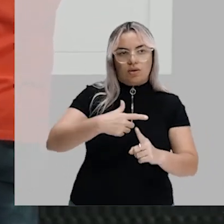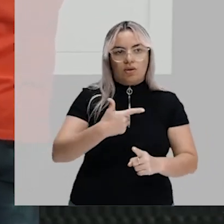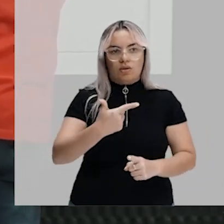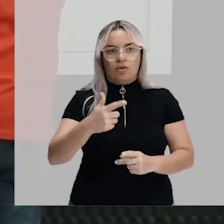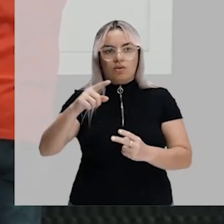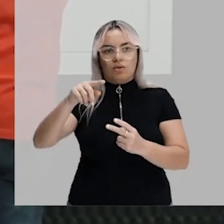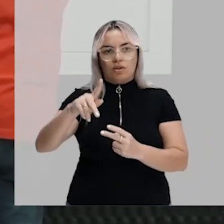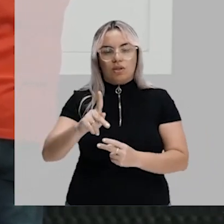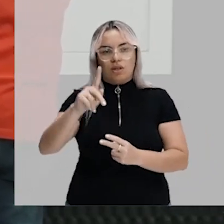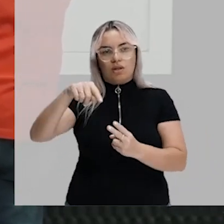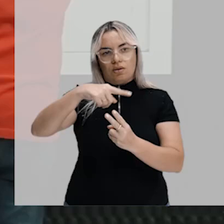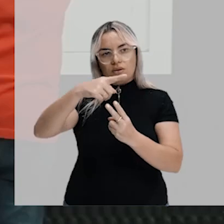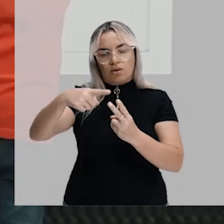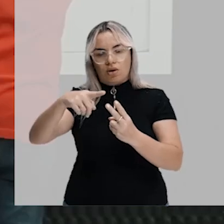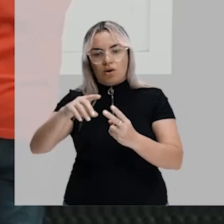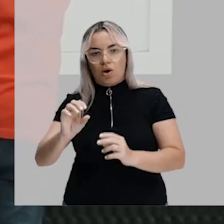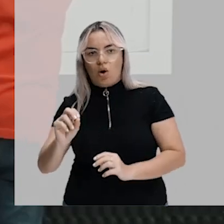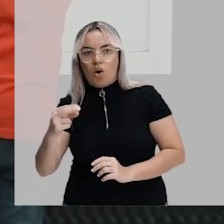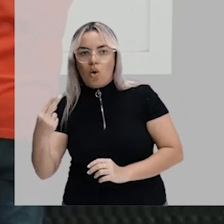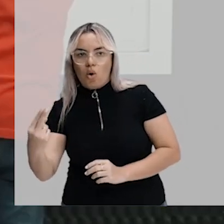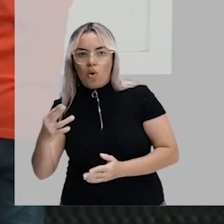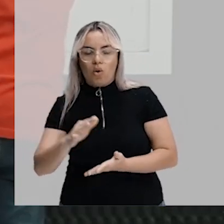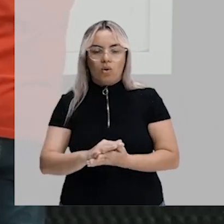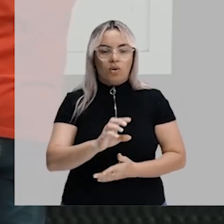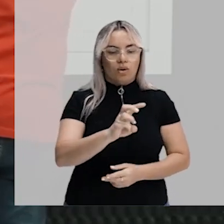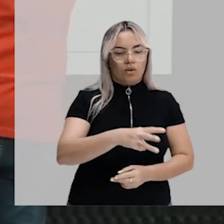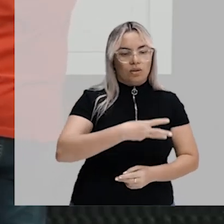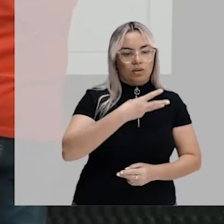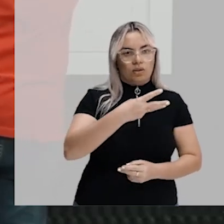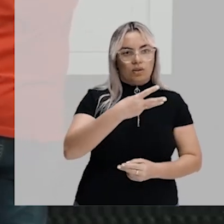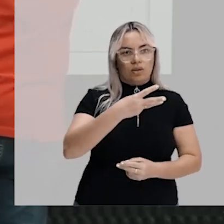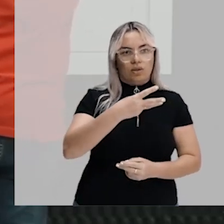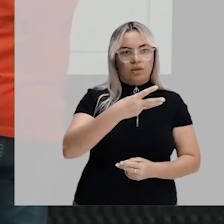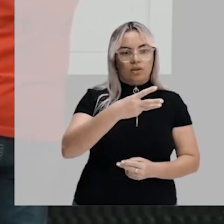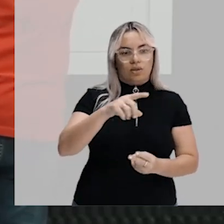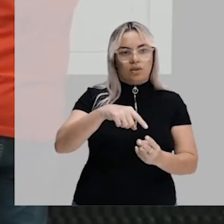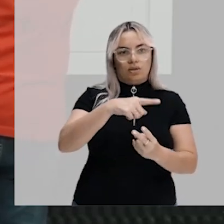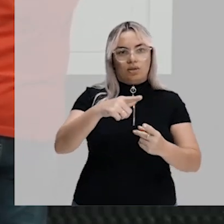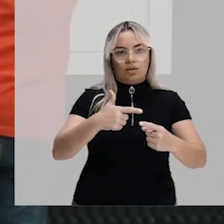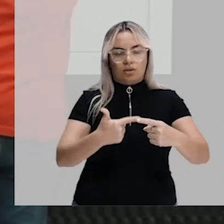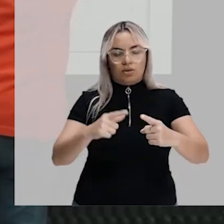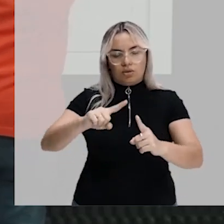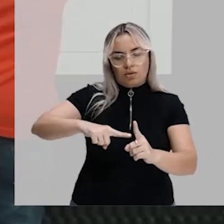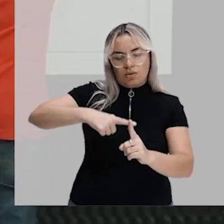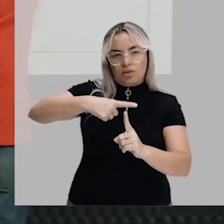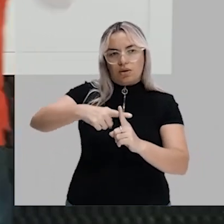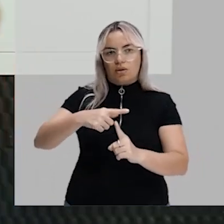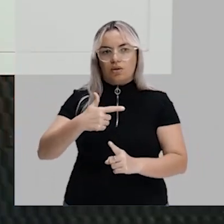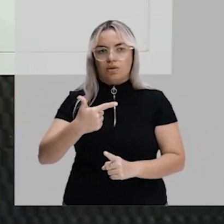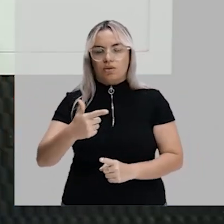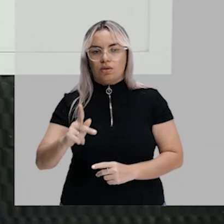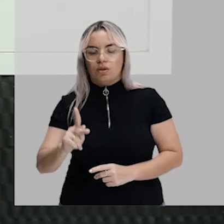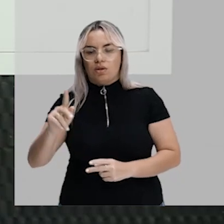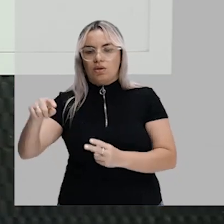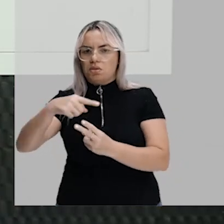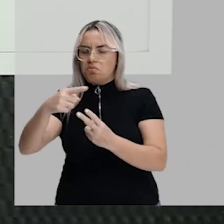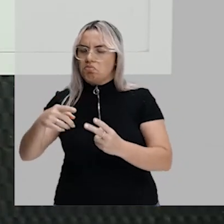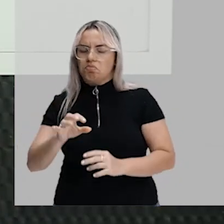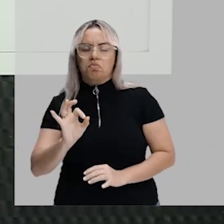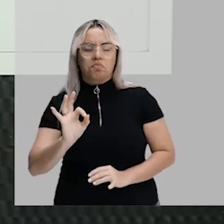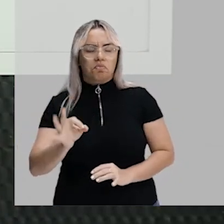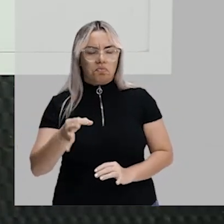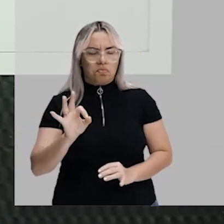ou 3 pi so 2 + 2 Cap pronto aí sim